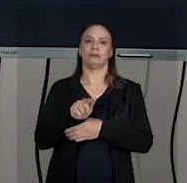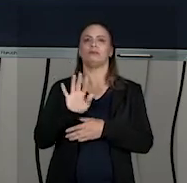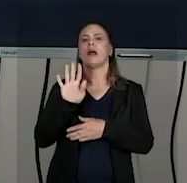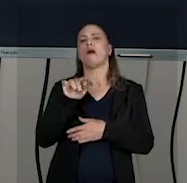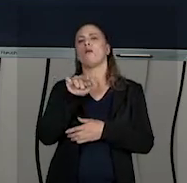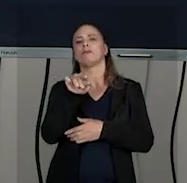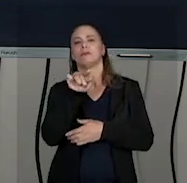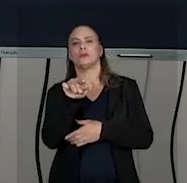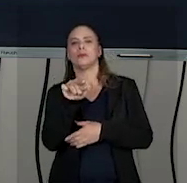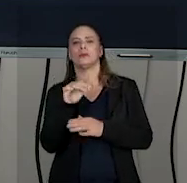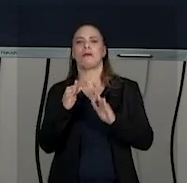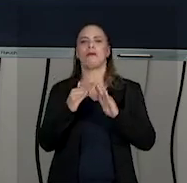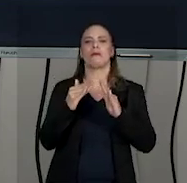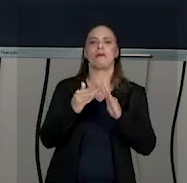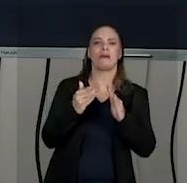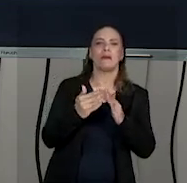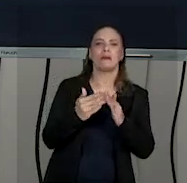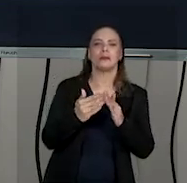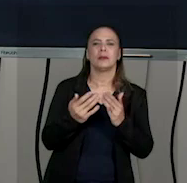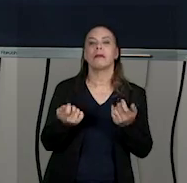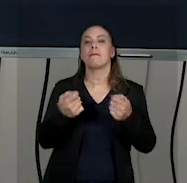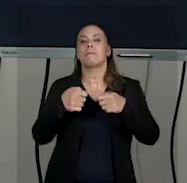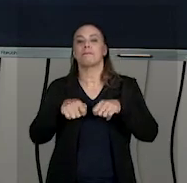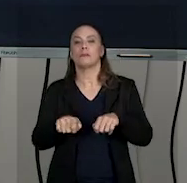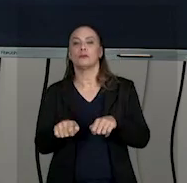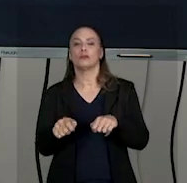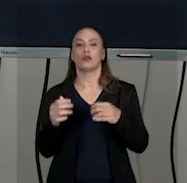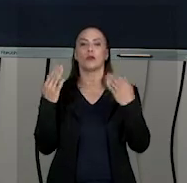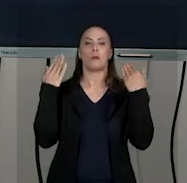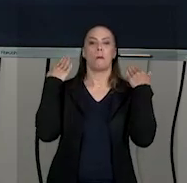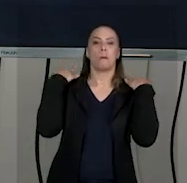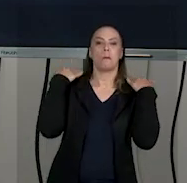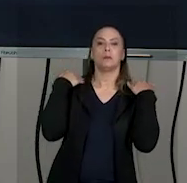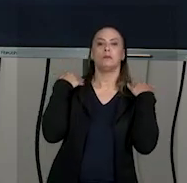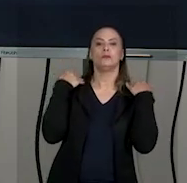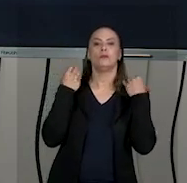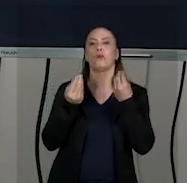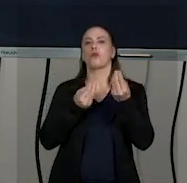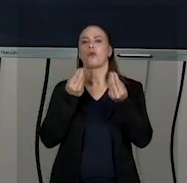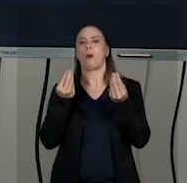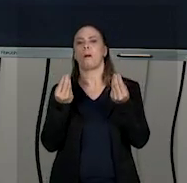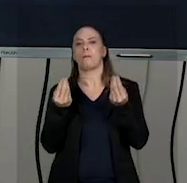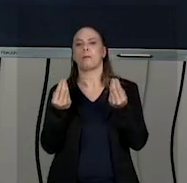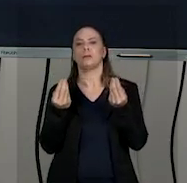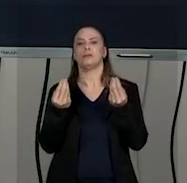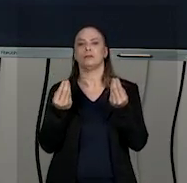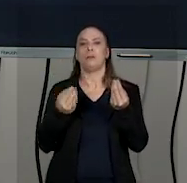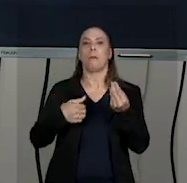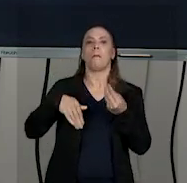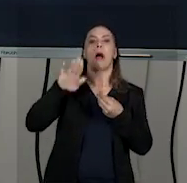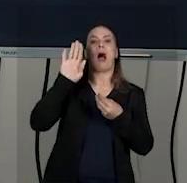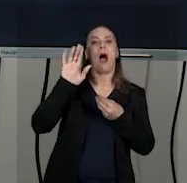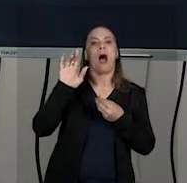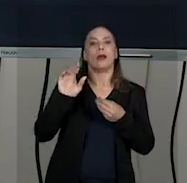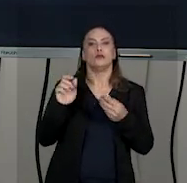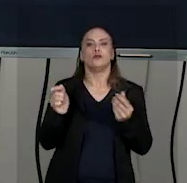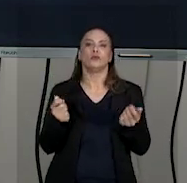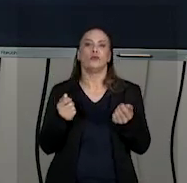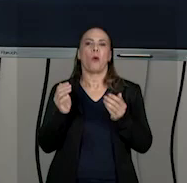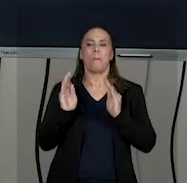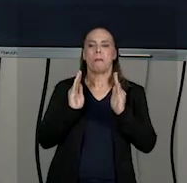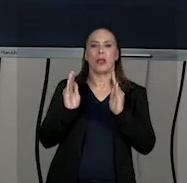você tem essa capacidade pulmonar mais avançada? Você consegue prender o ar por mais tempo no seu